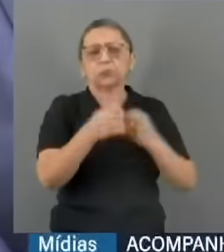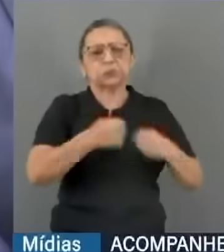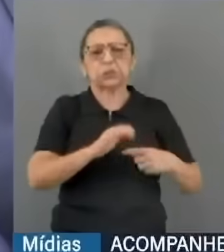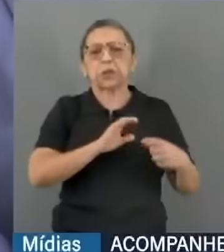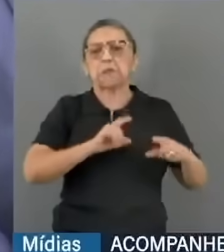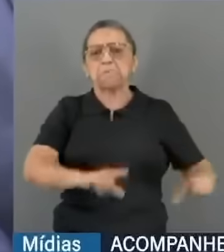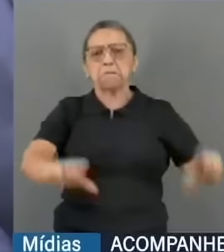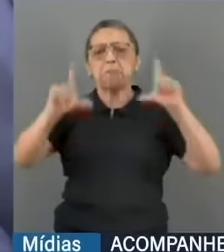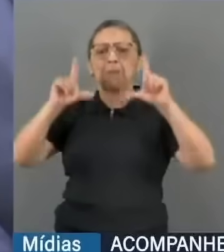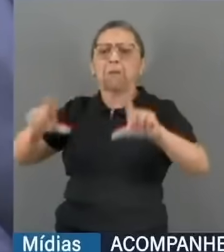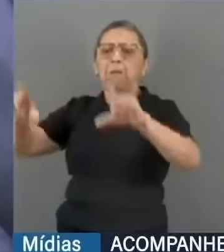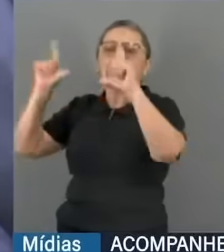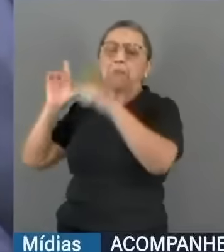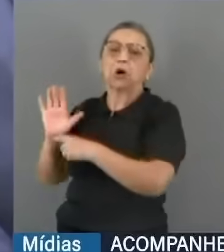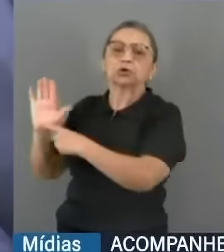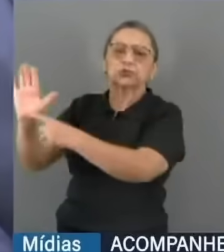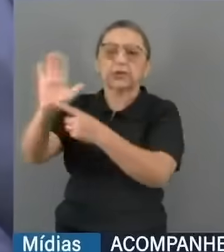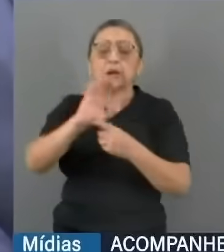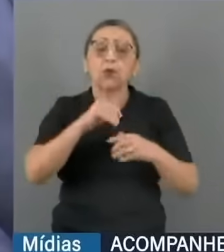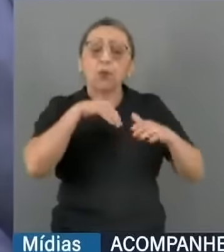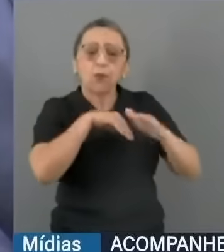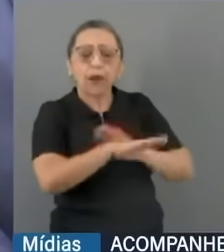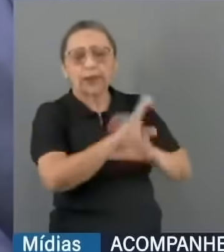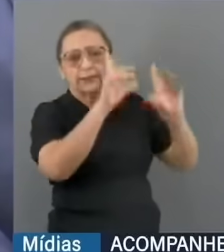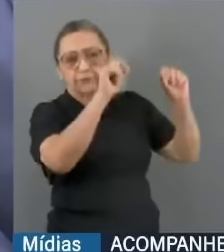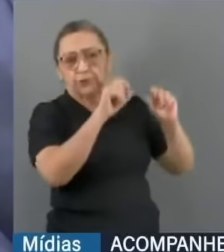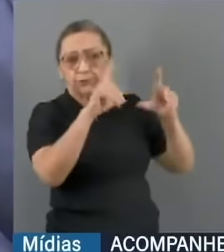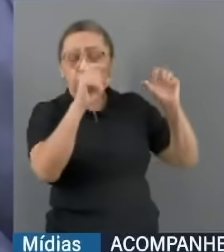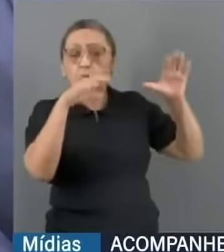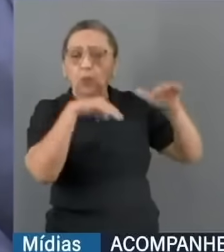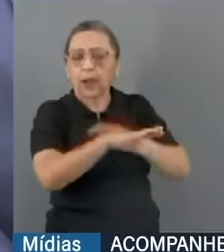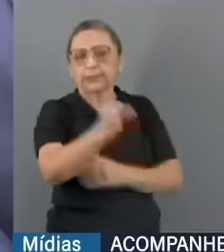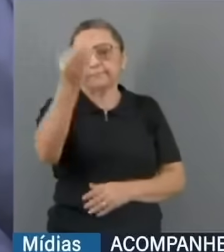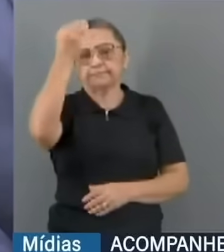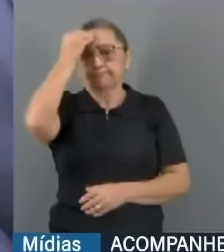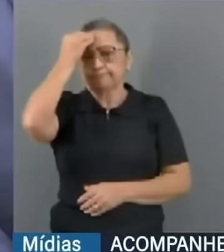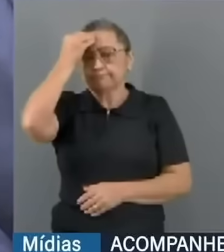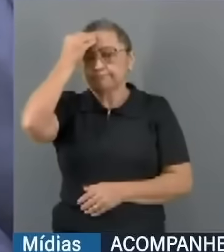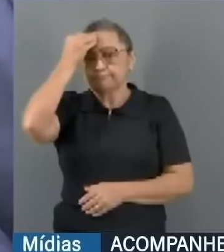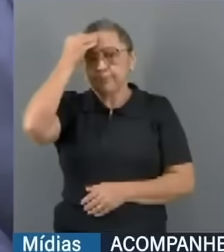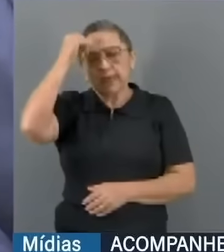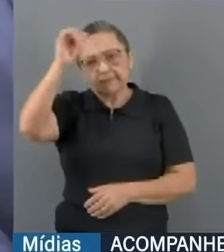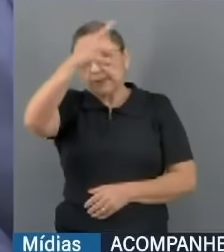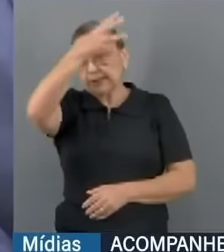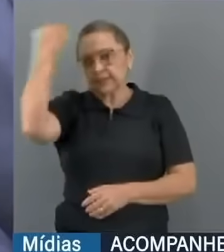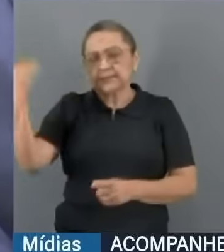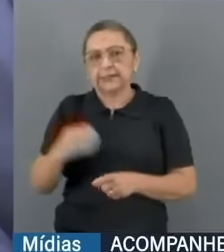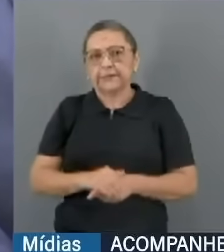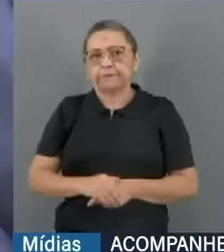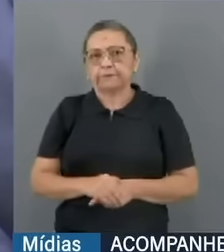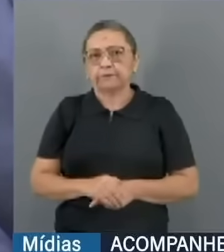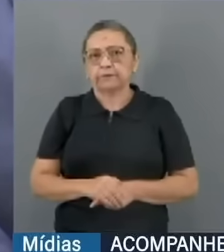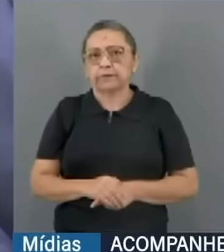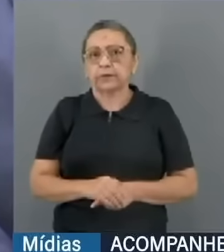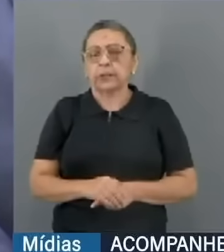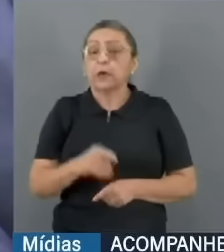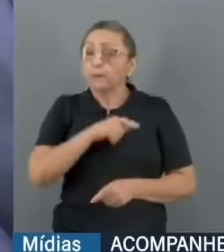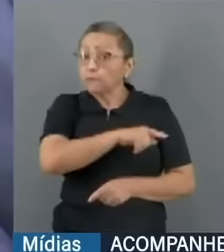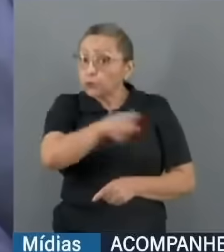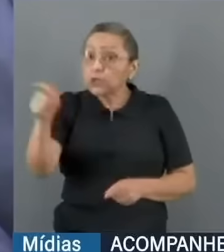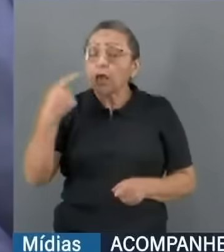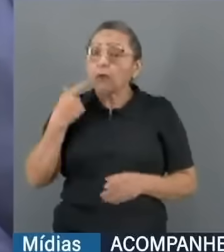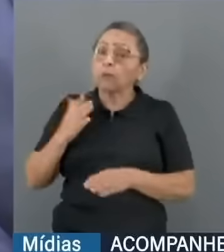do governo, gostar do Lula. Guardem essa foto. E se lembrem que, contra ou a favor, vocês